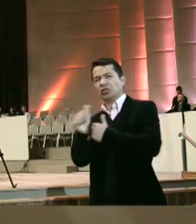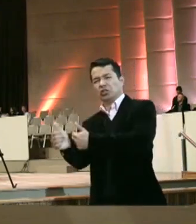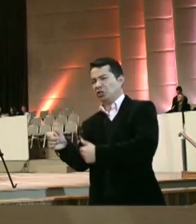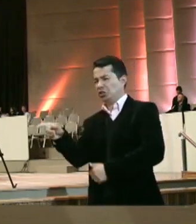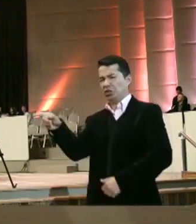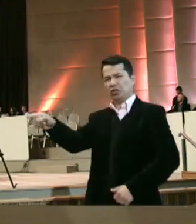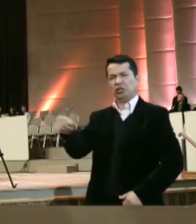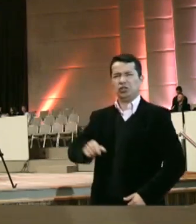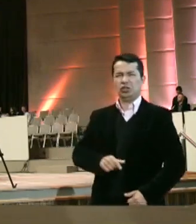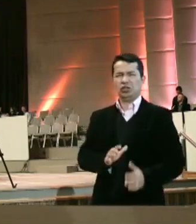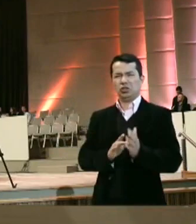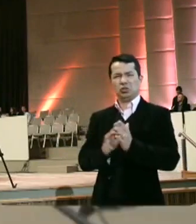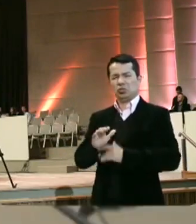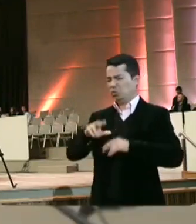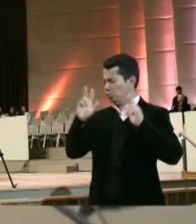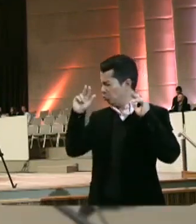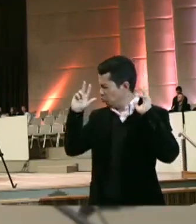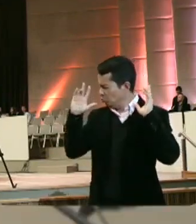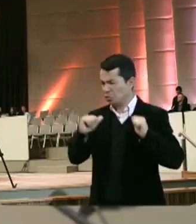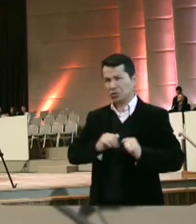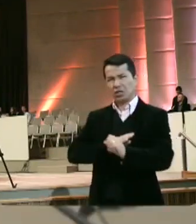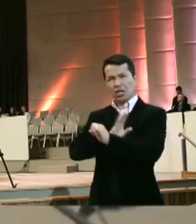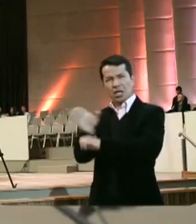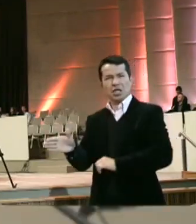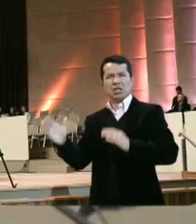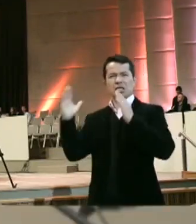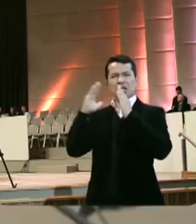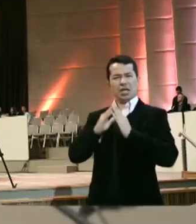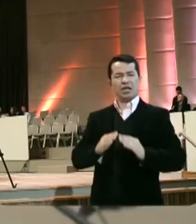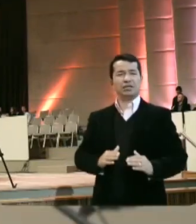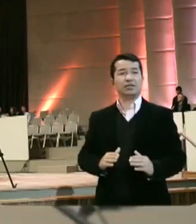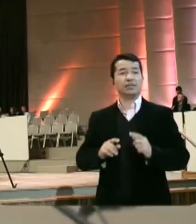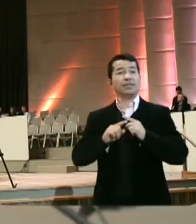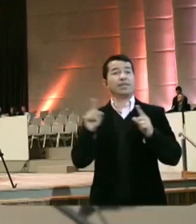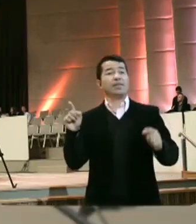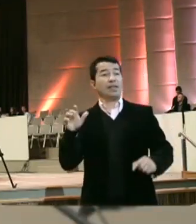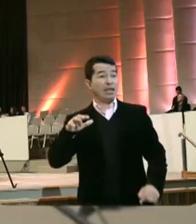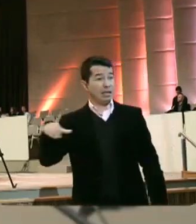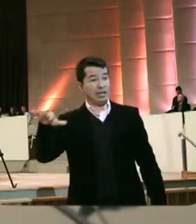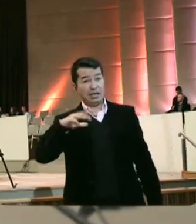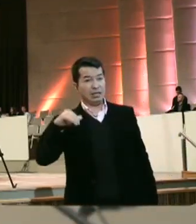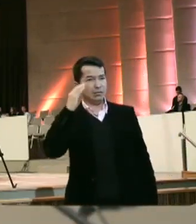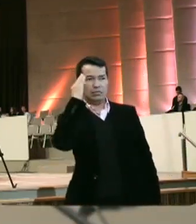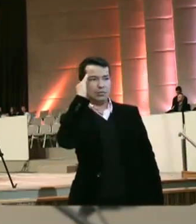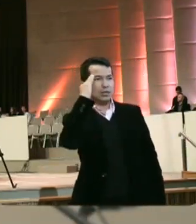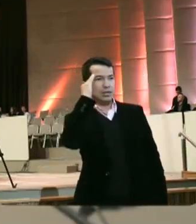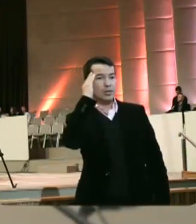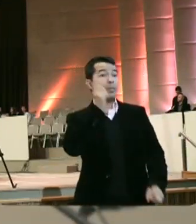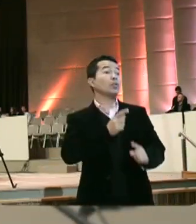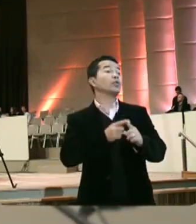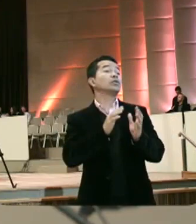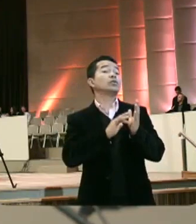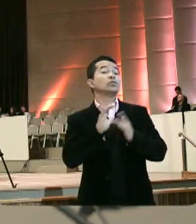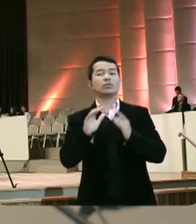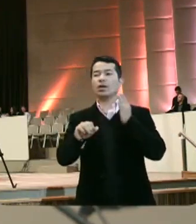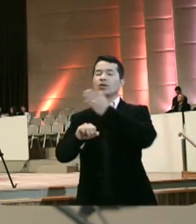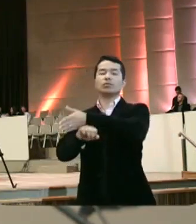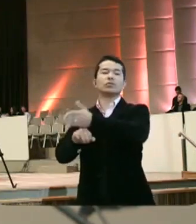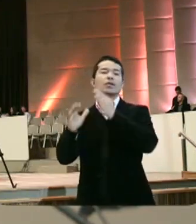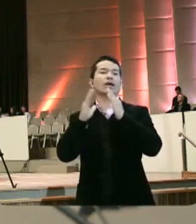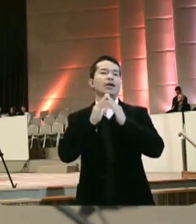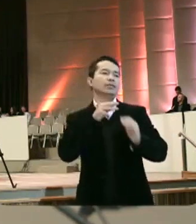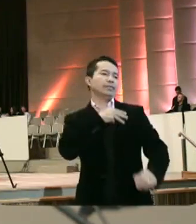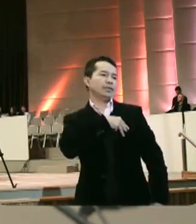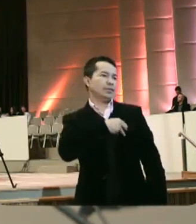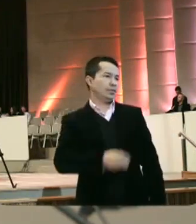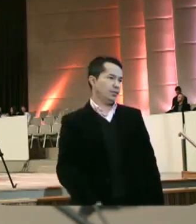casa. E eles não conseguiam entender por que que Jesus estava fazendo isso. E